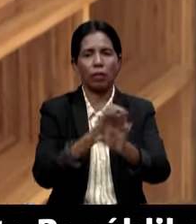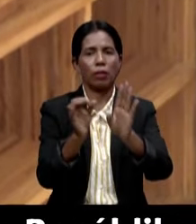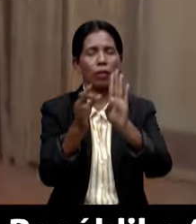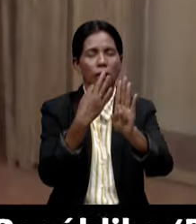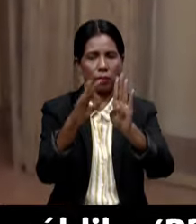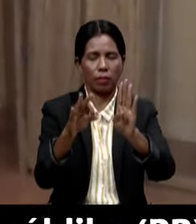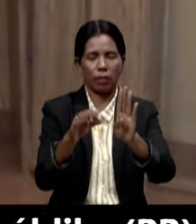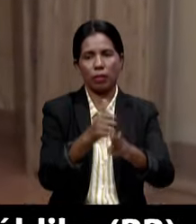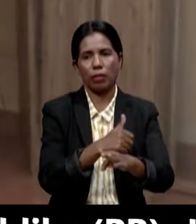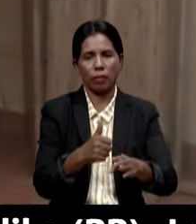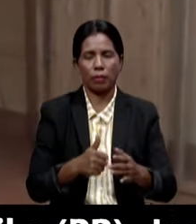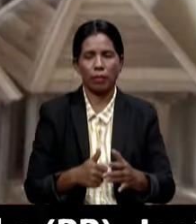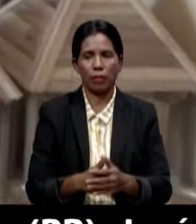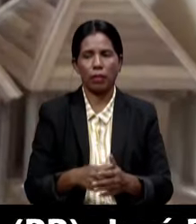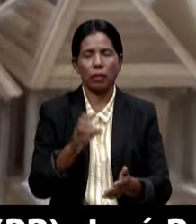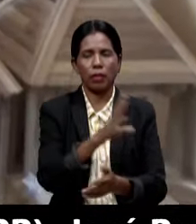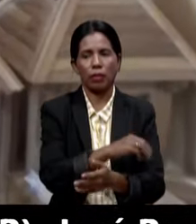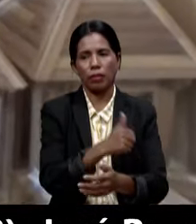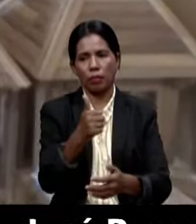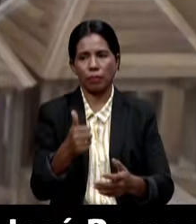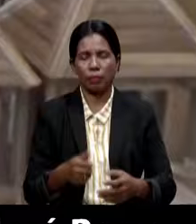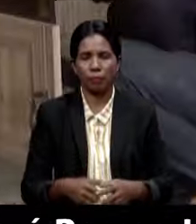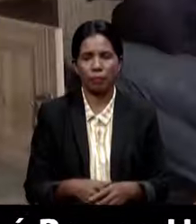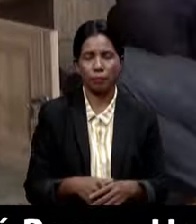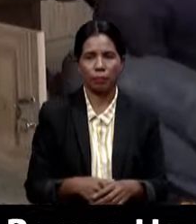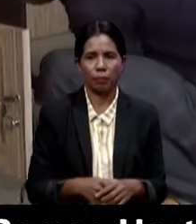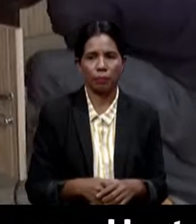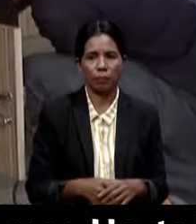janela, armário, ortório, no selutan. Abraão Amaral, Gemen.